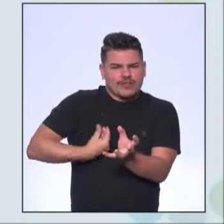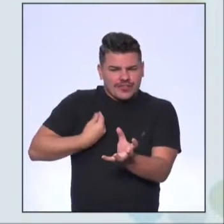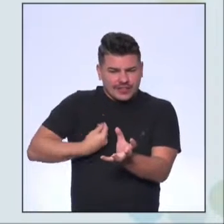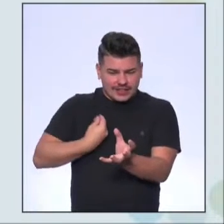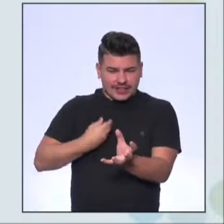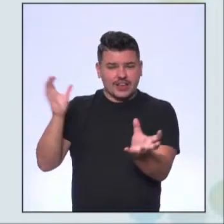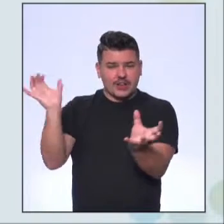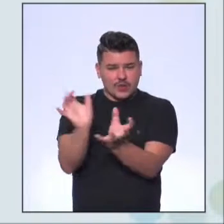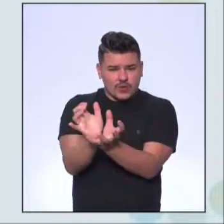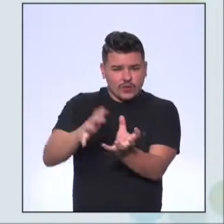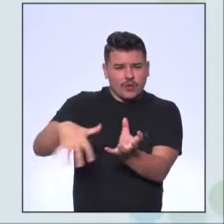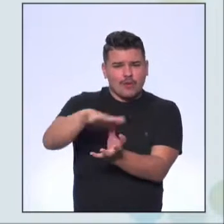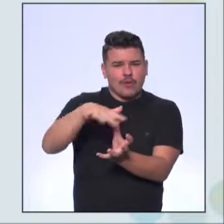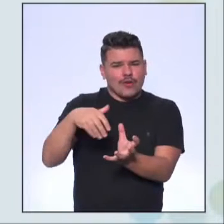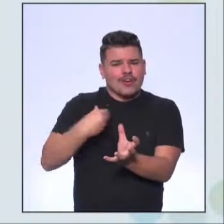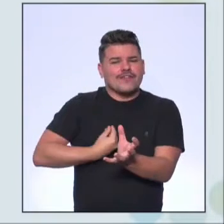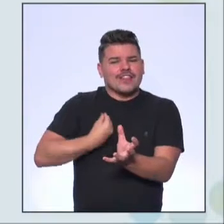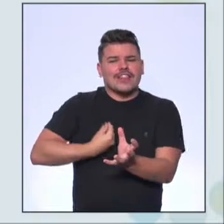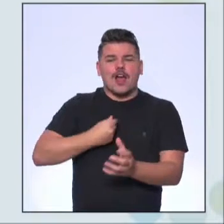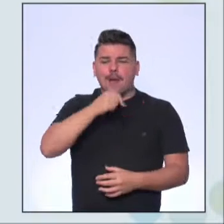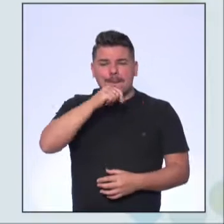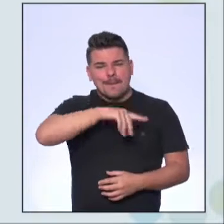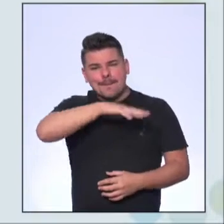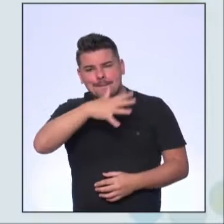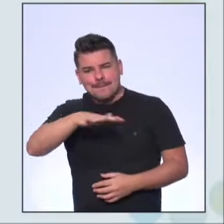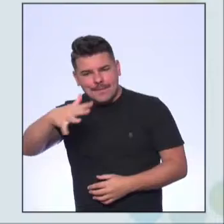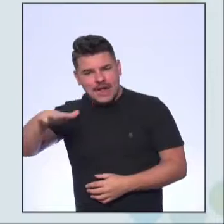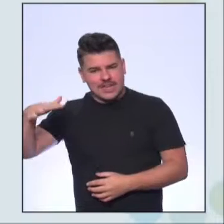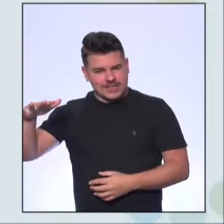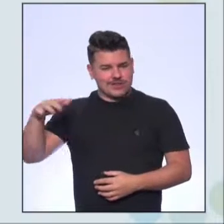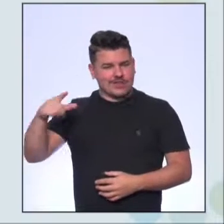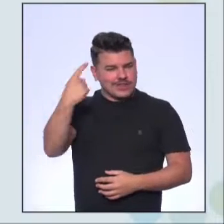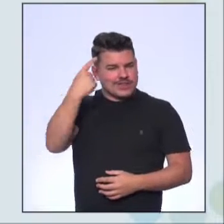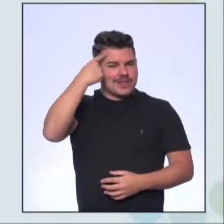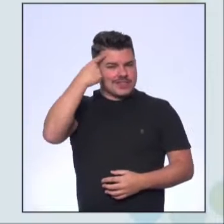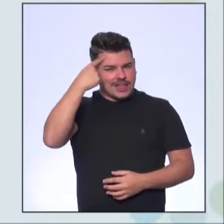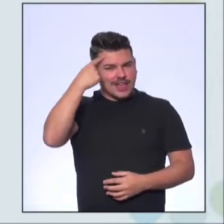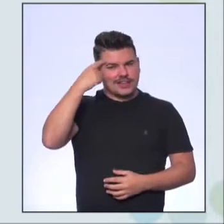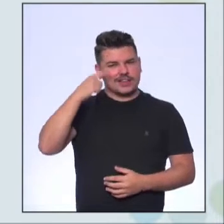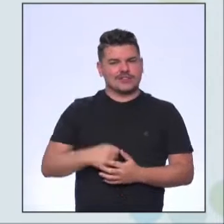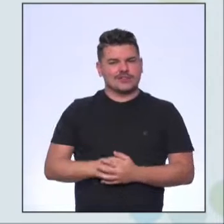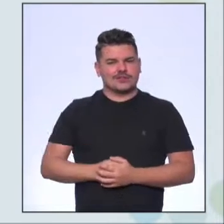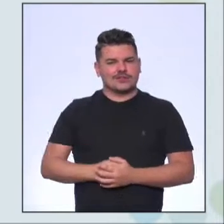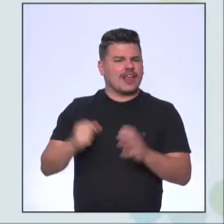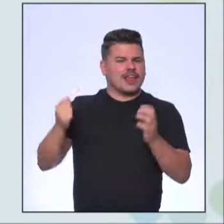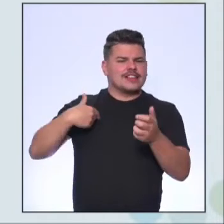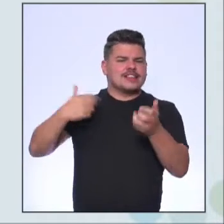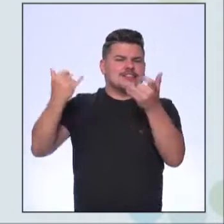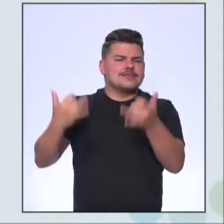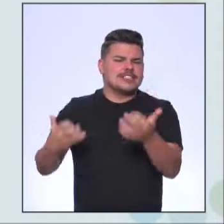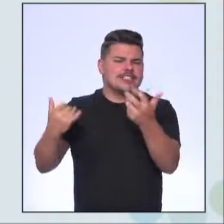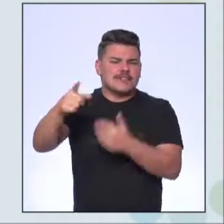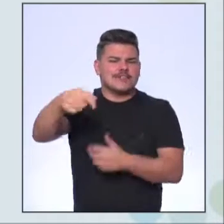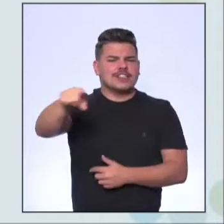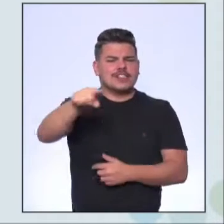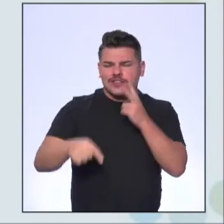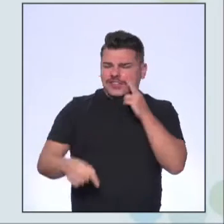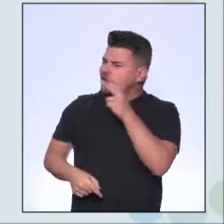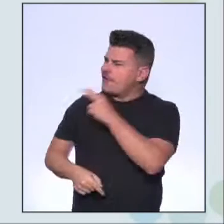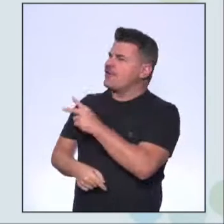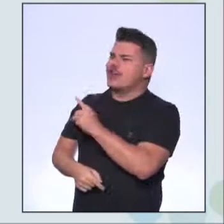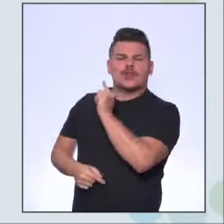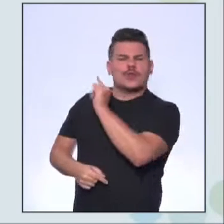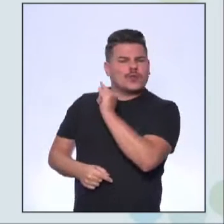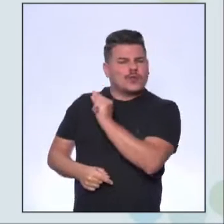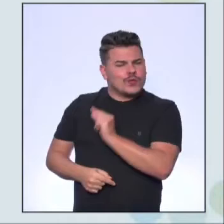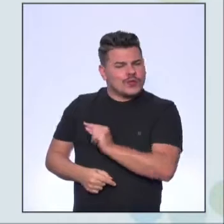ecossistema marinho aí para vocês, para pensarem, né? Um pouquinho, né? Descrevam aí o que vocês veem de